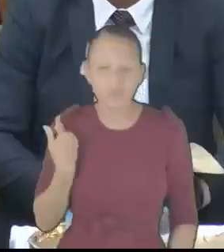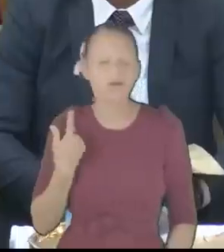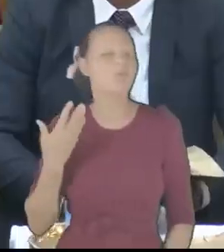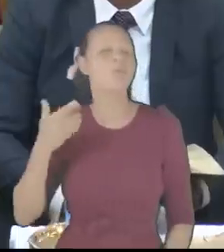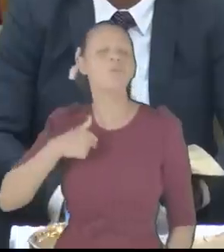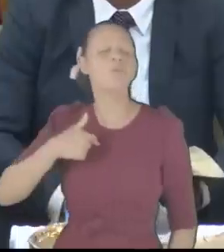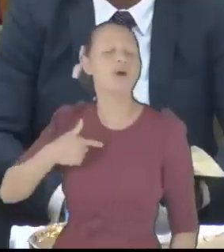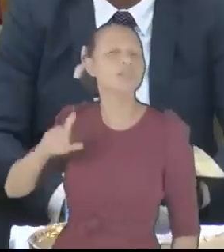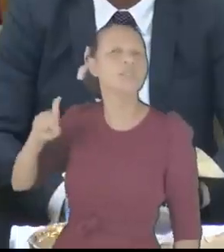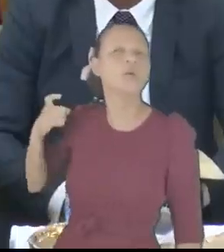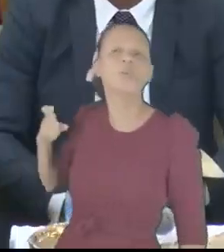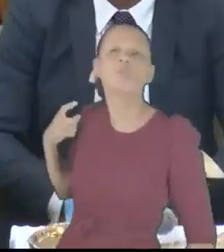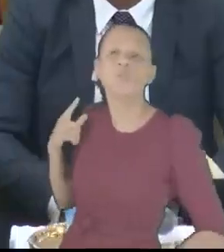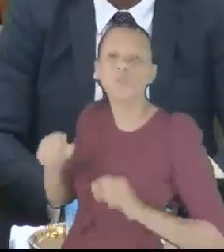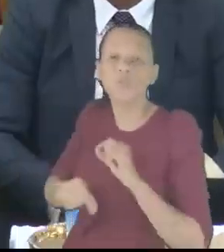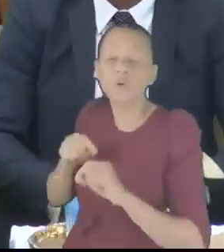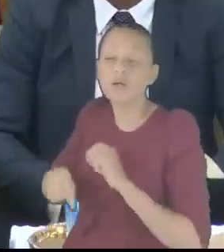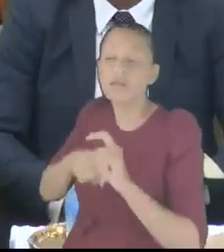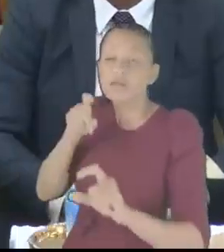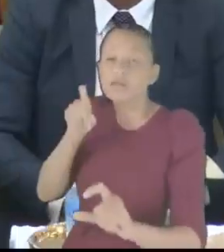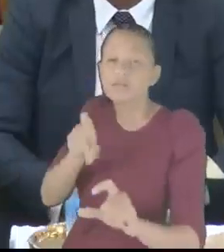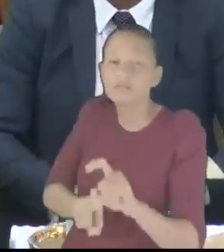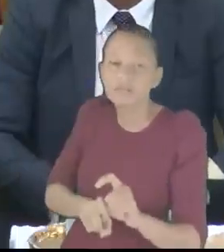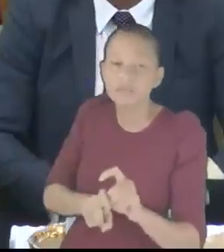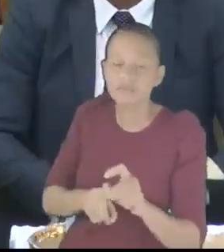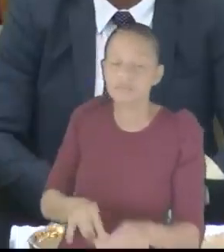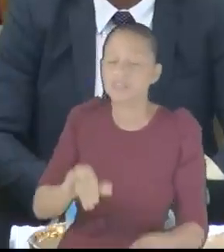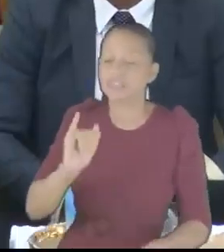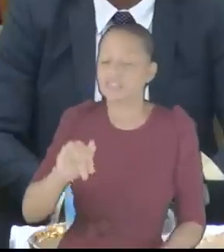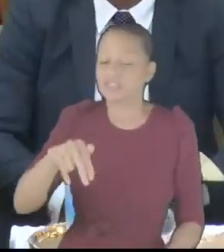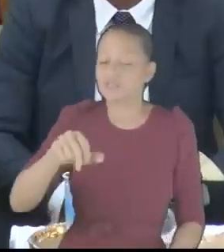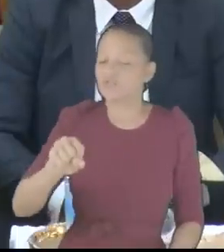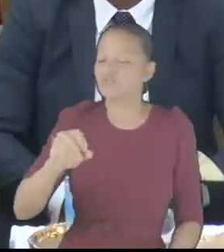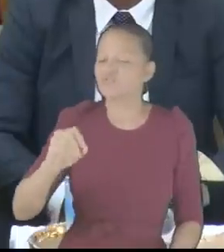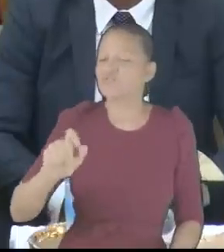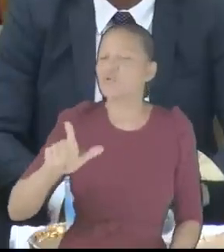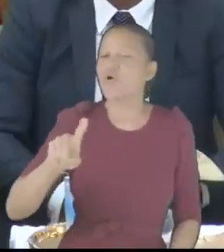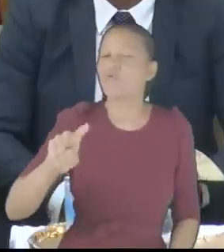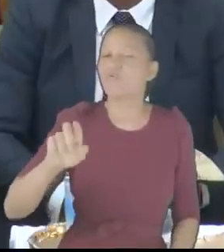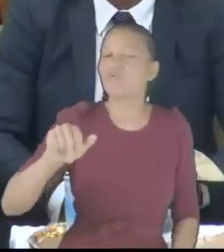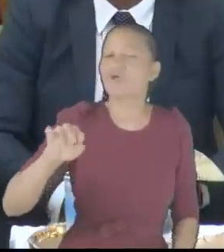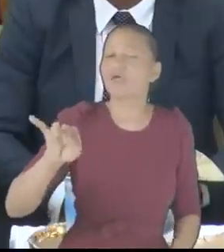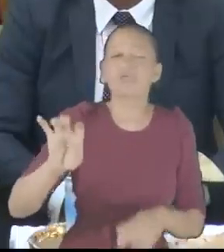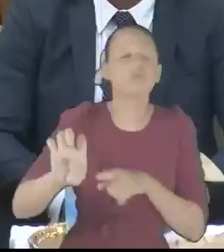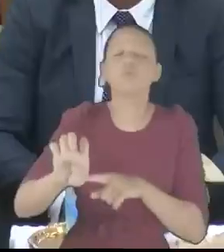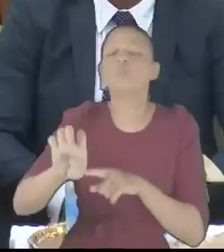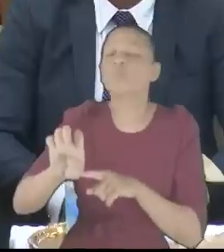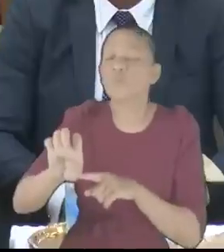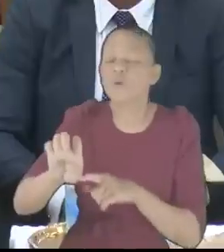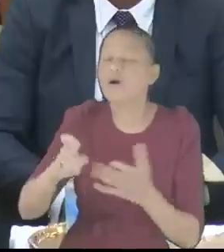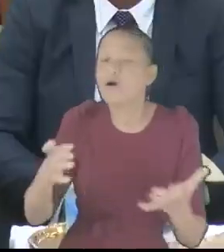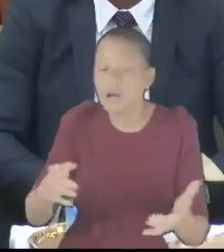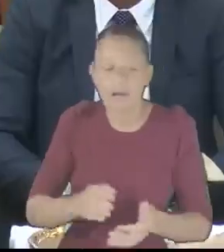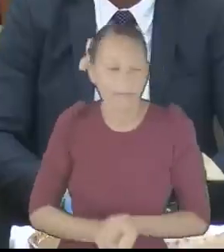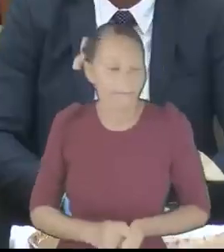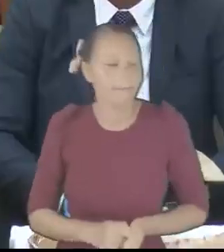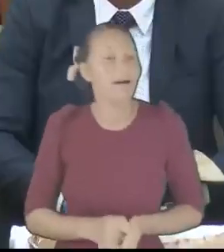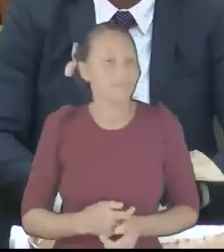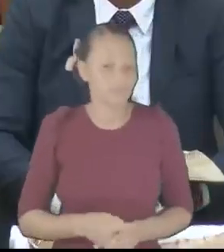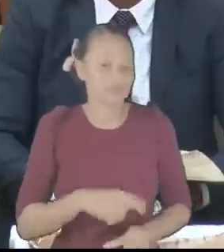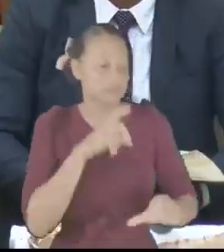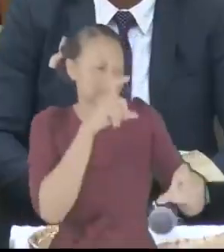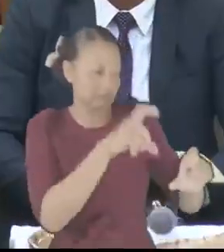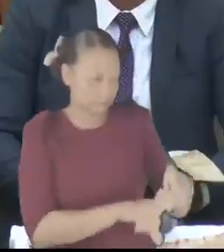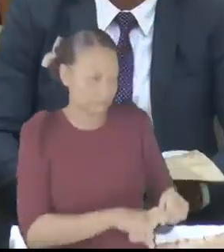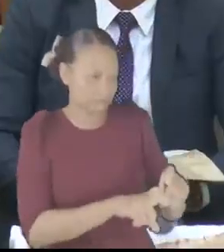nós éramos devedores insolventes. O que é um devedor insolvente? É um devedor que